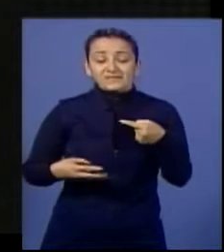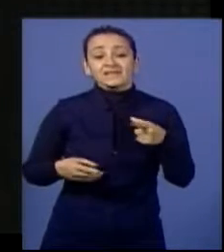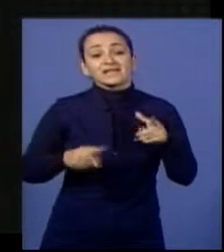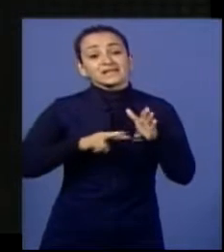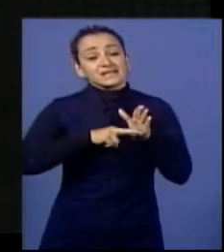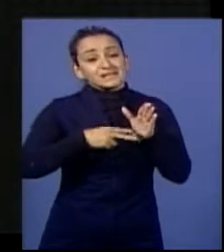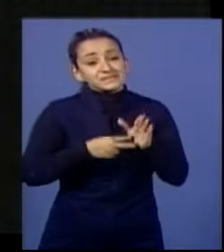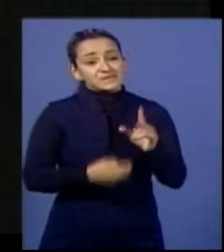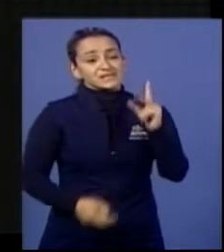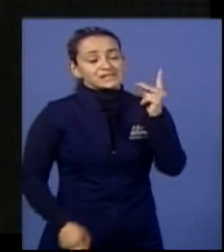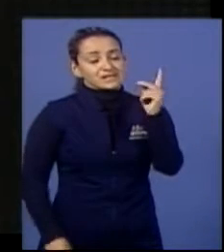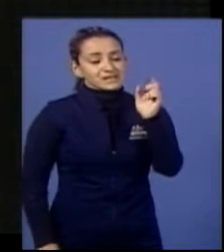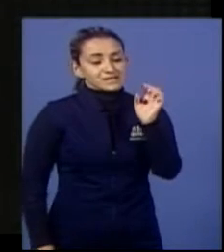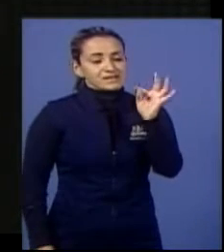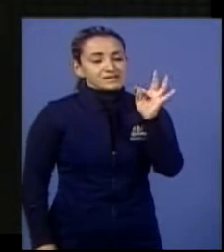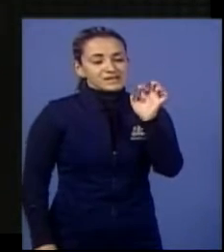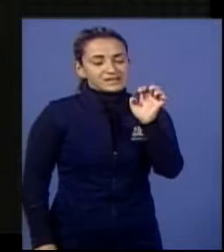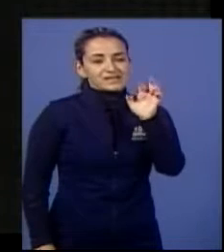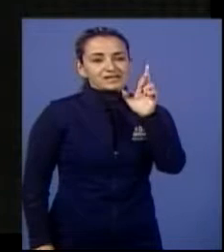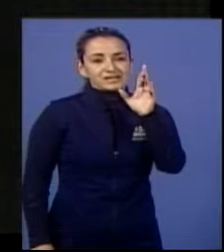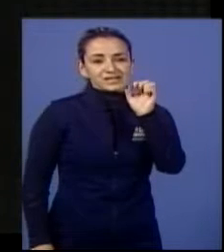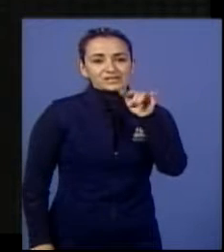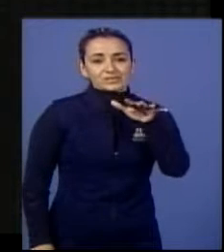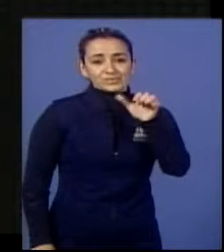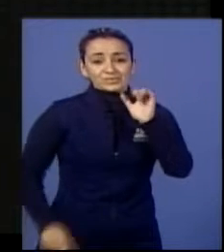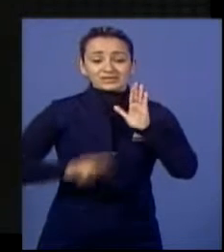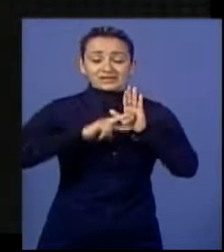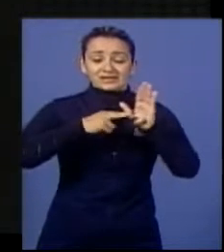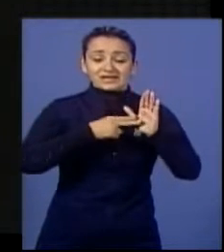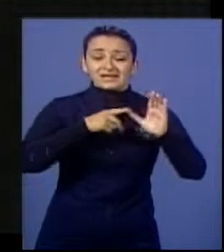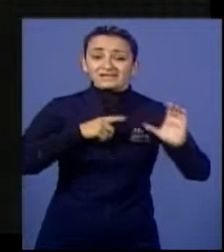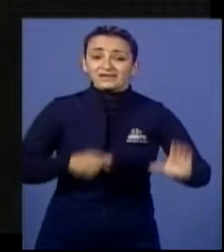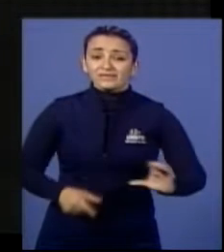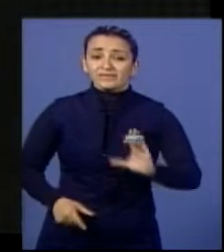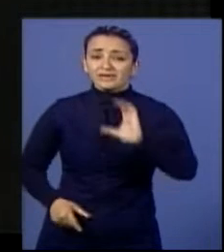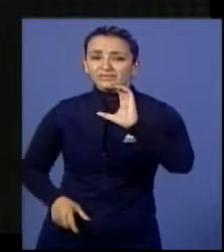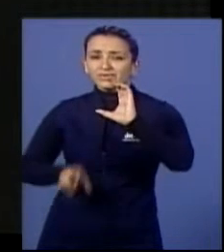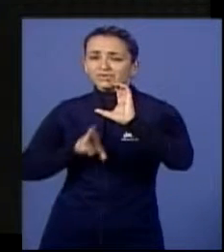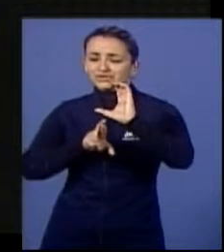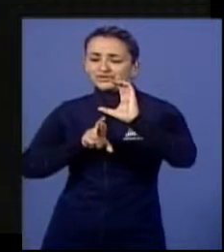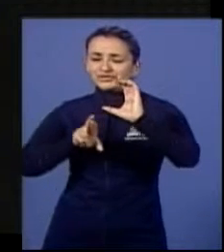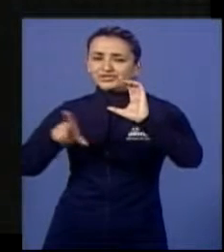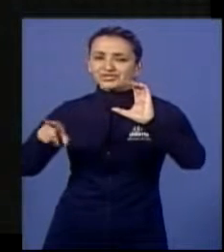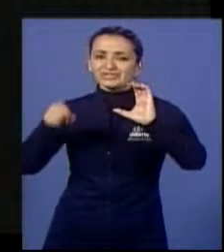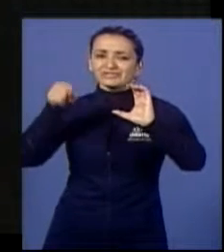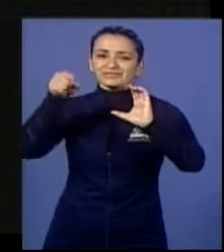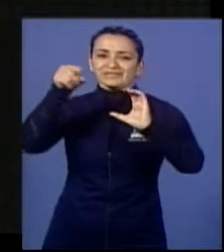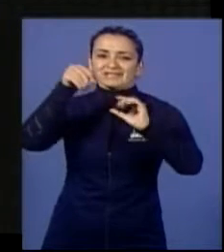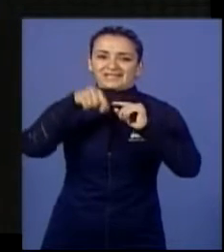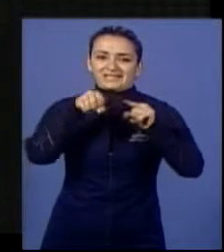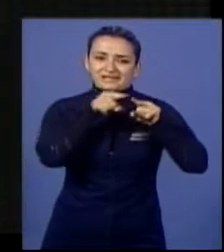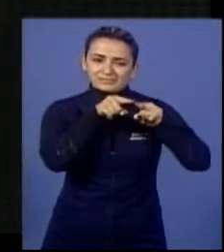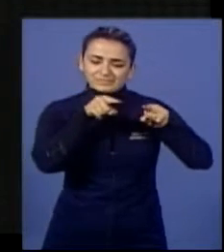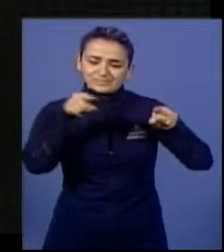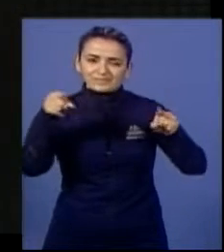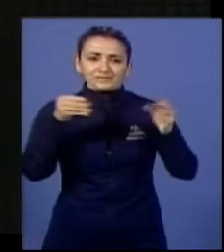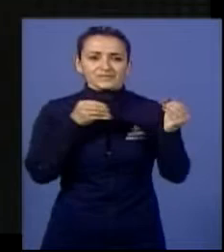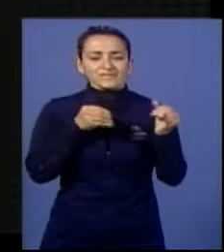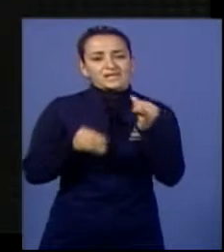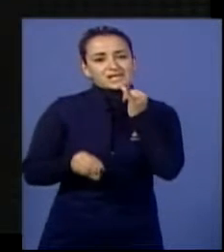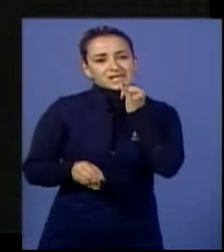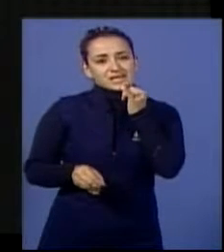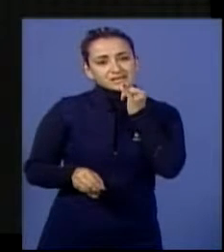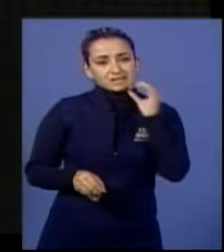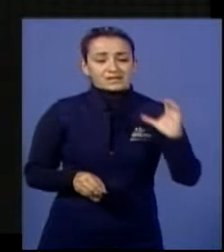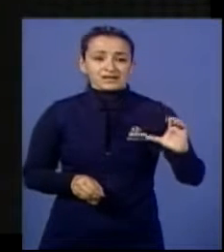Heterogênea, que tem um átomo diferente de carbono dentro da cadeia. Tem um átomo de carbono diferente da cadeia. Como assim? Carbono,